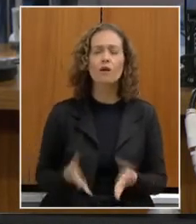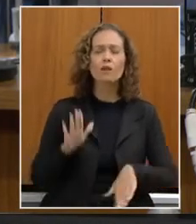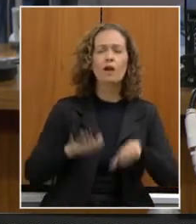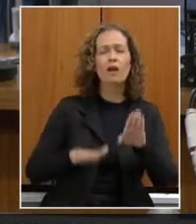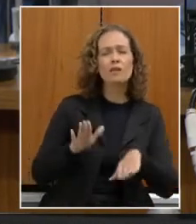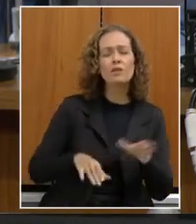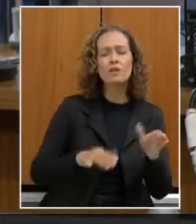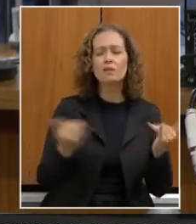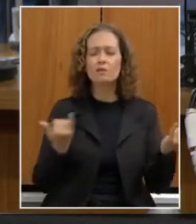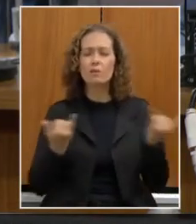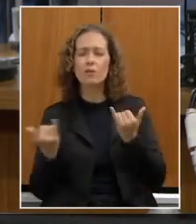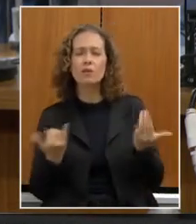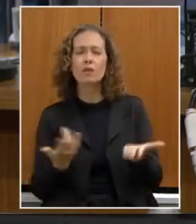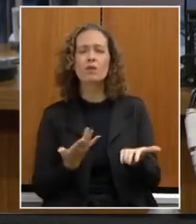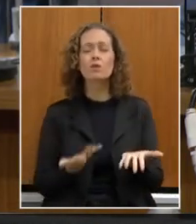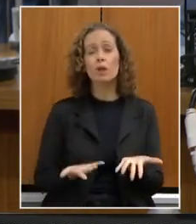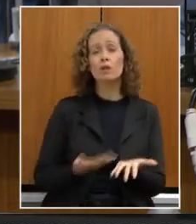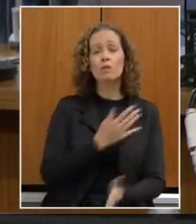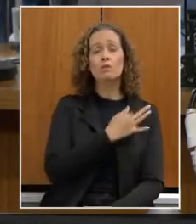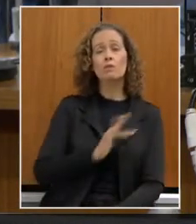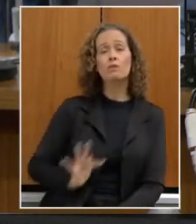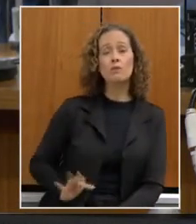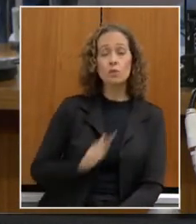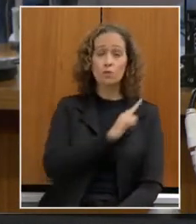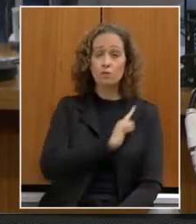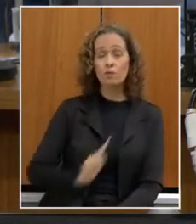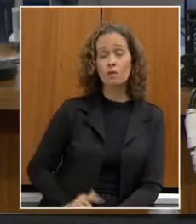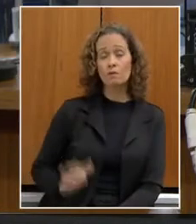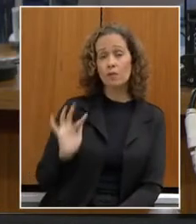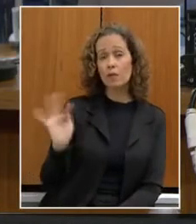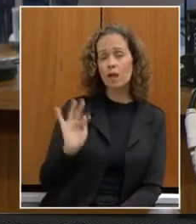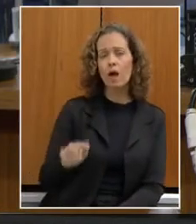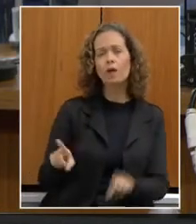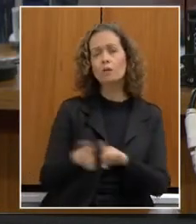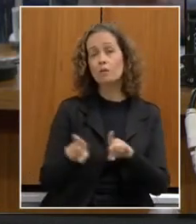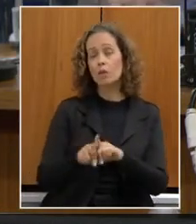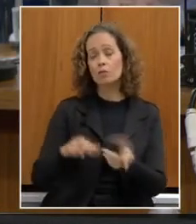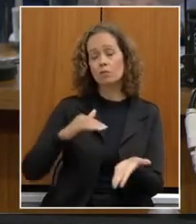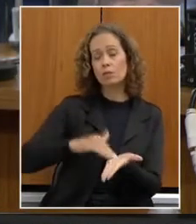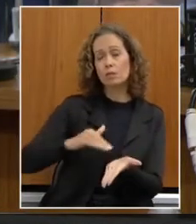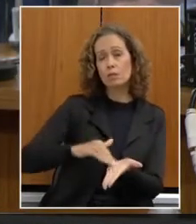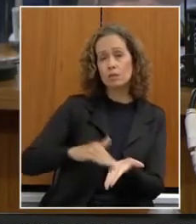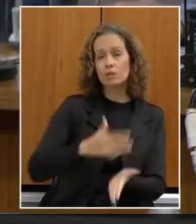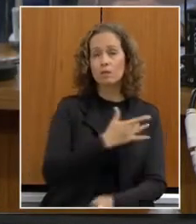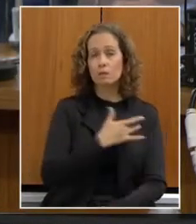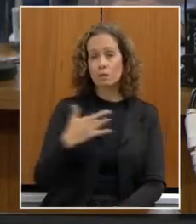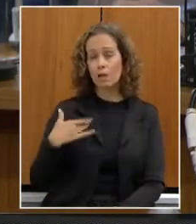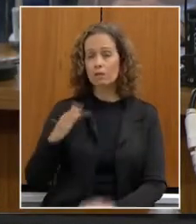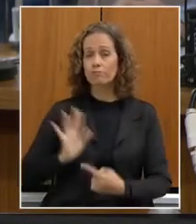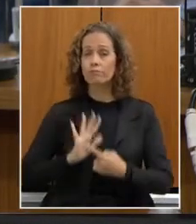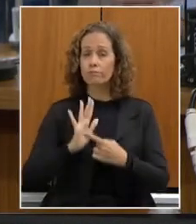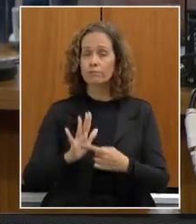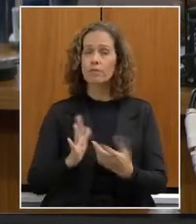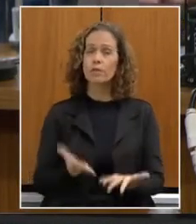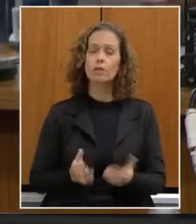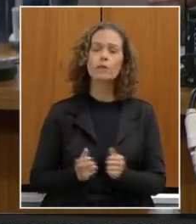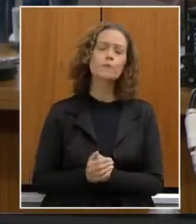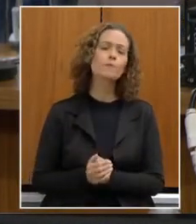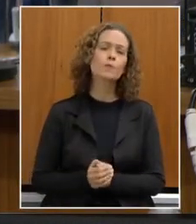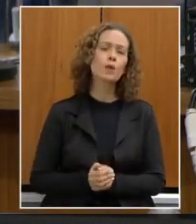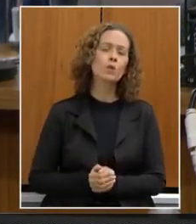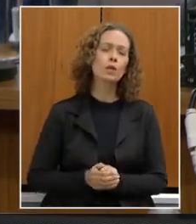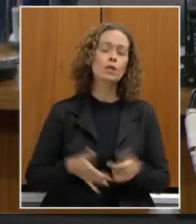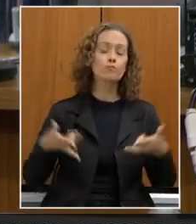mostrando o compromisso do governo e da Secretaria de Estado de Saúde com a vida no nosso Estado esses leitos de UTI